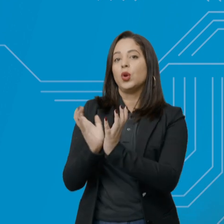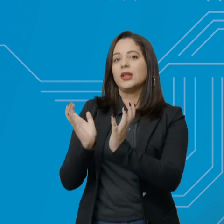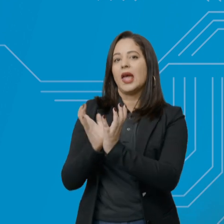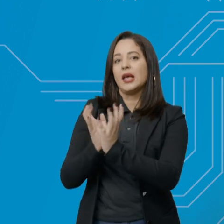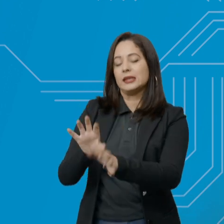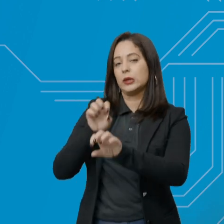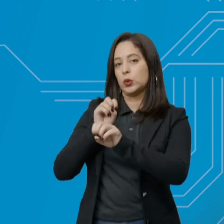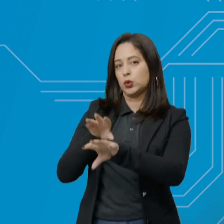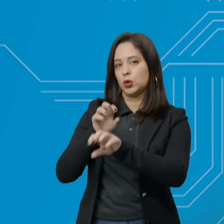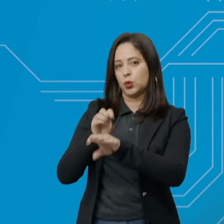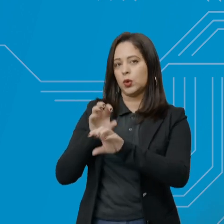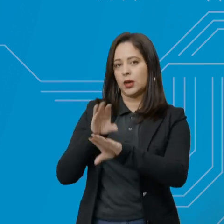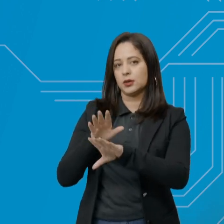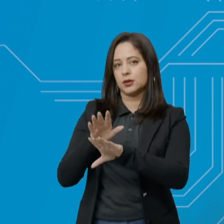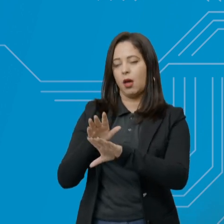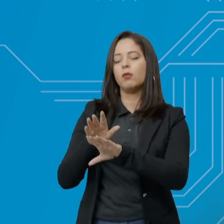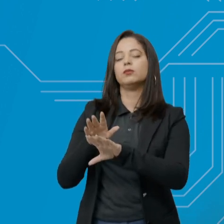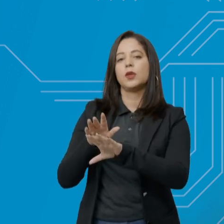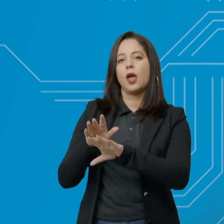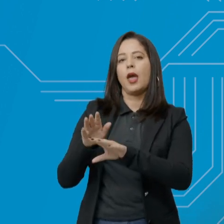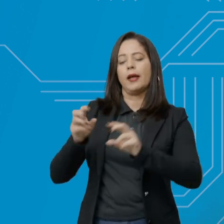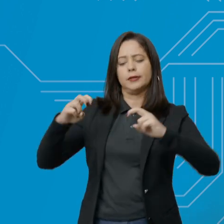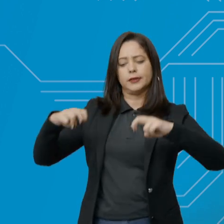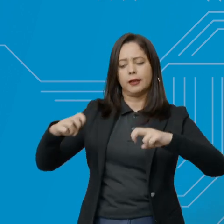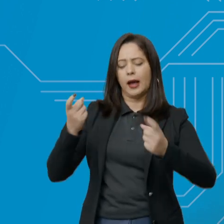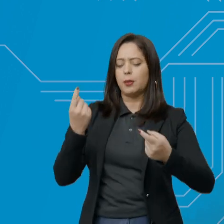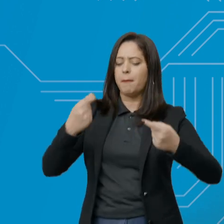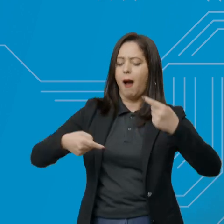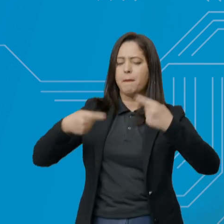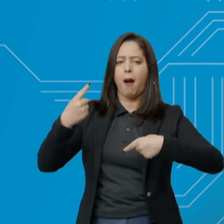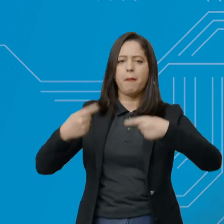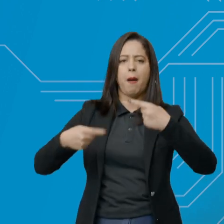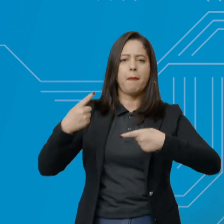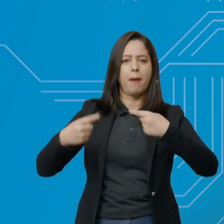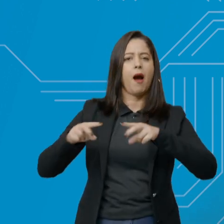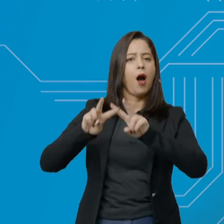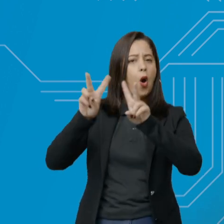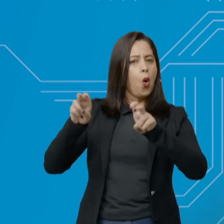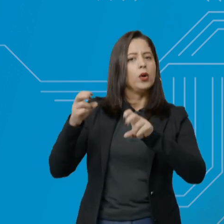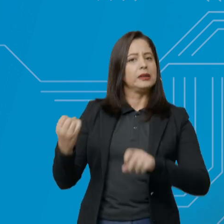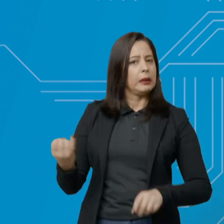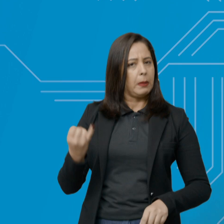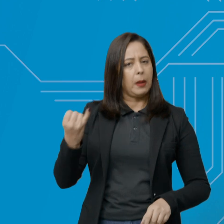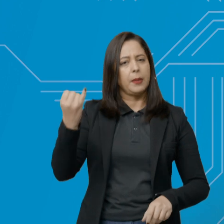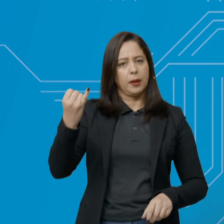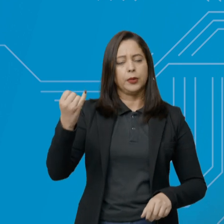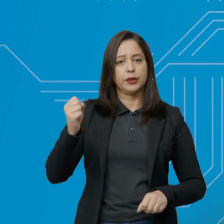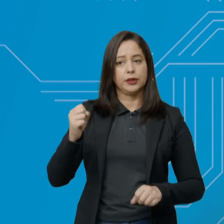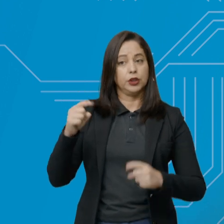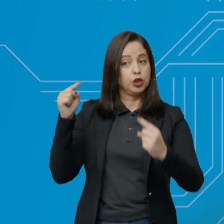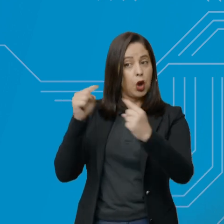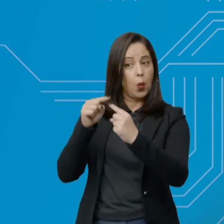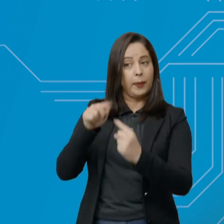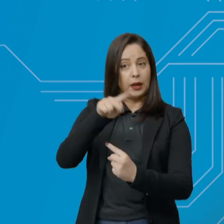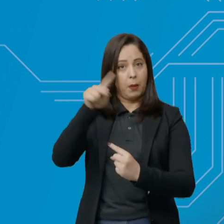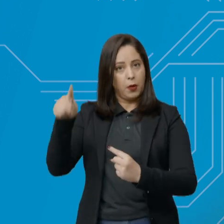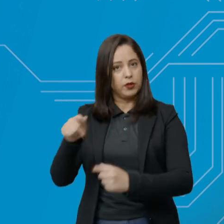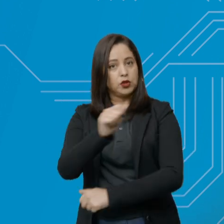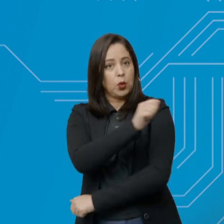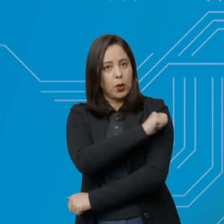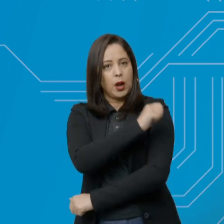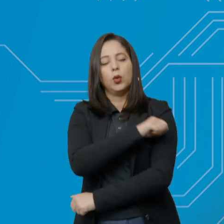de Educação e Promoção Social se reuniram para tratar de assuntos relacionados às demandas e necessidades dos